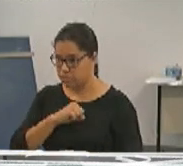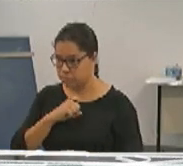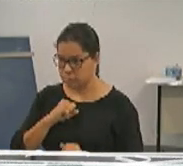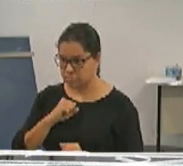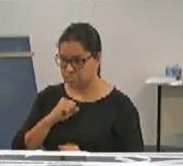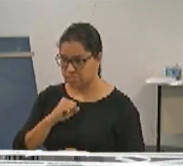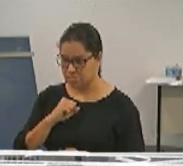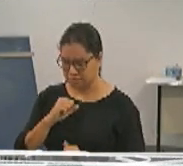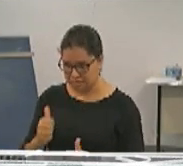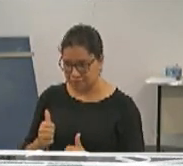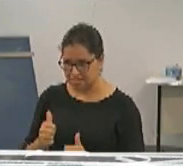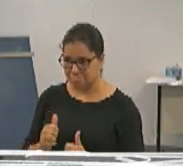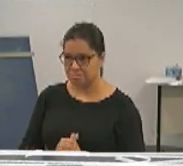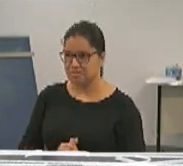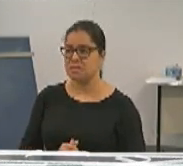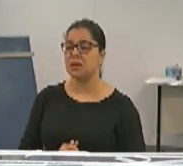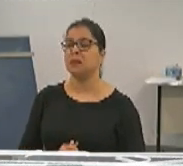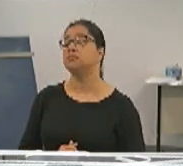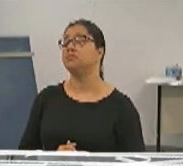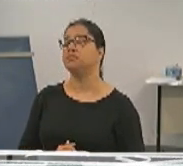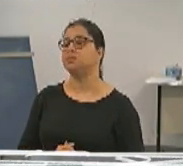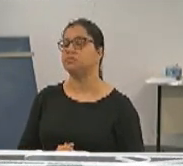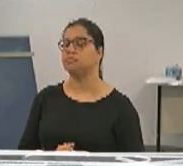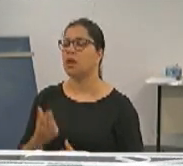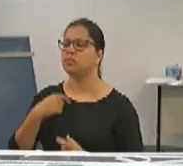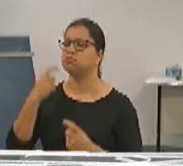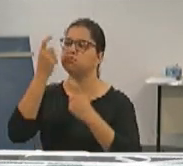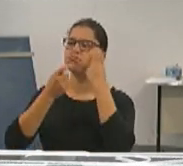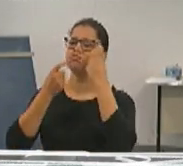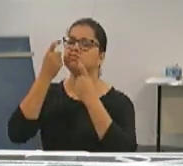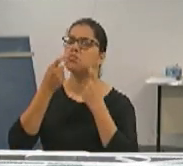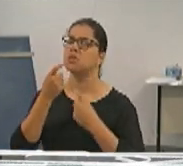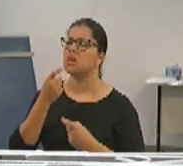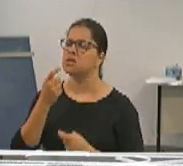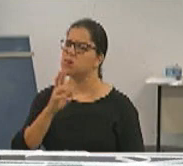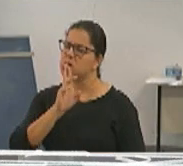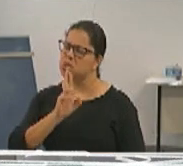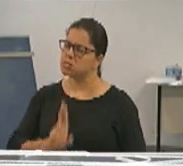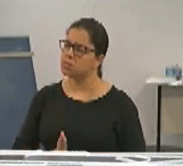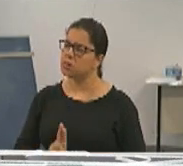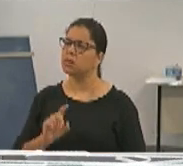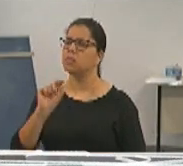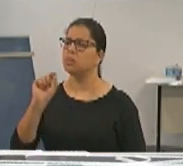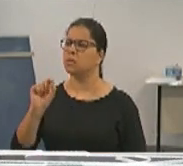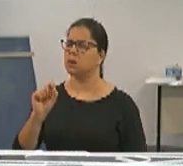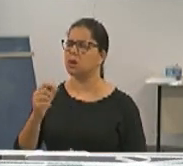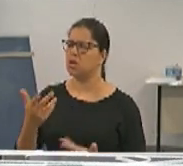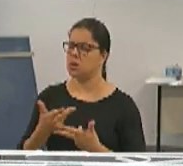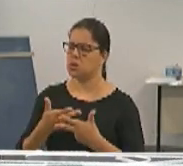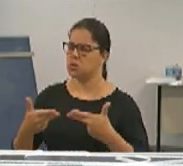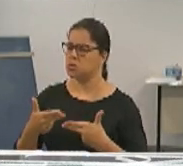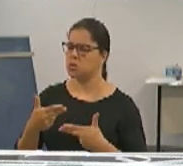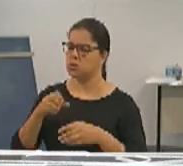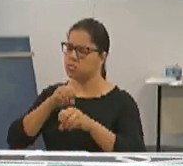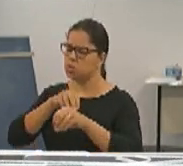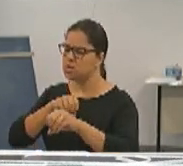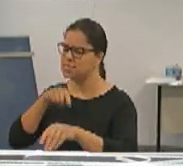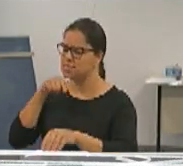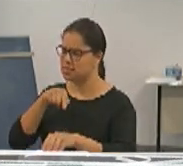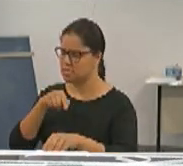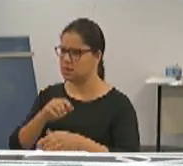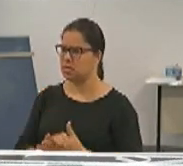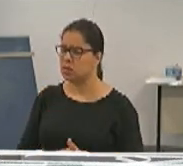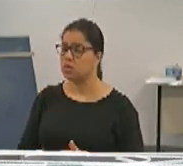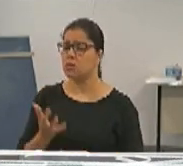resposta. É o seguinte, eu fiquei preocupado com a sua resposta com o caráter do ensino, onde